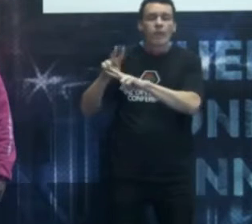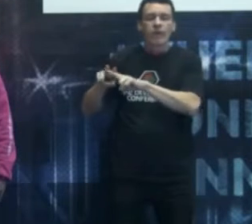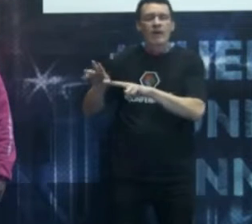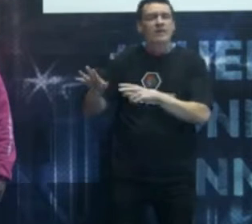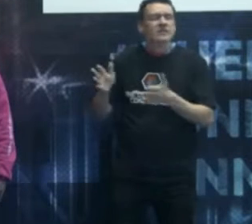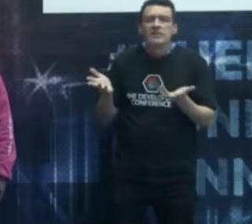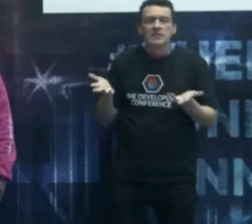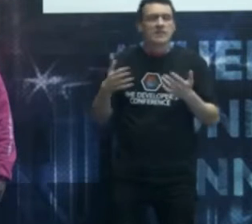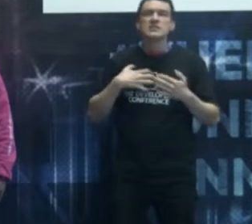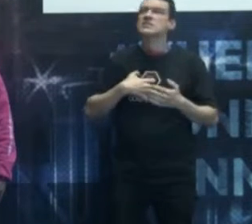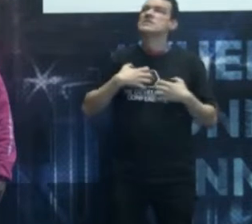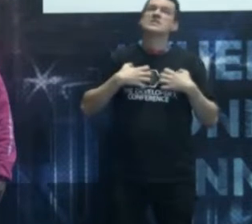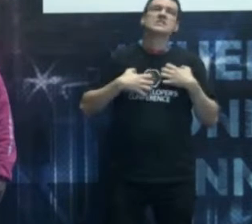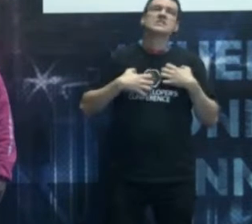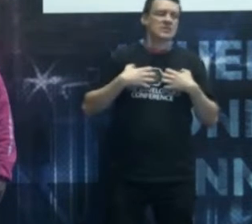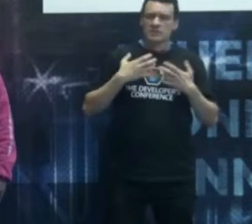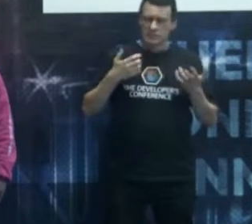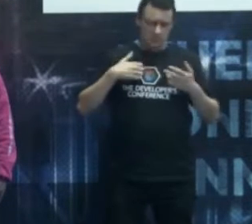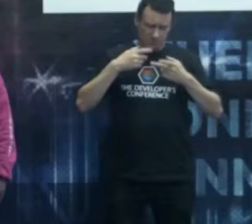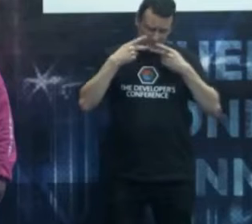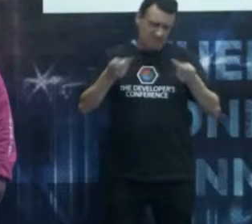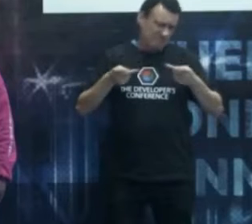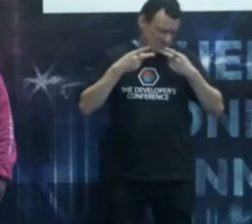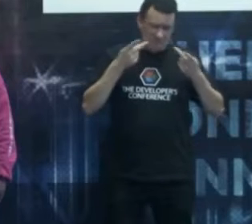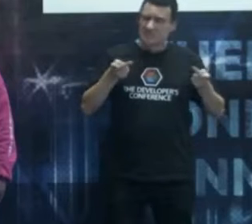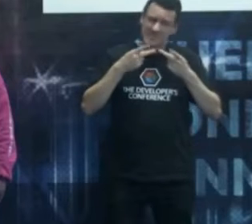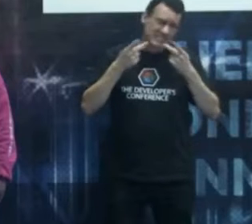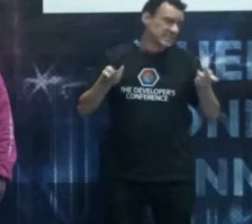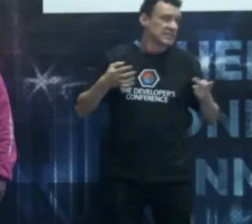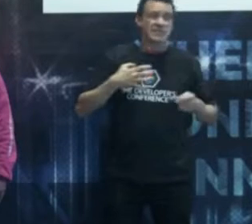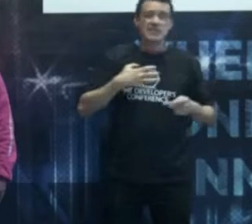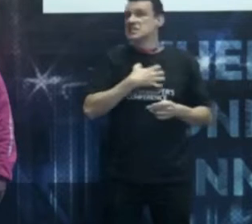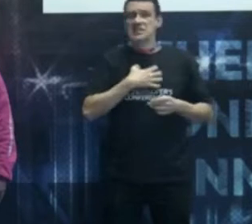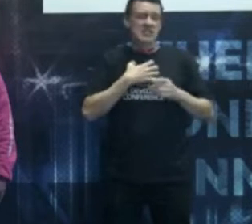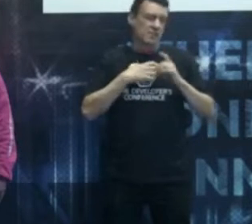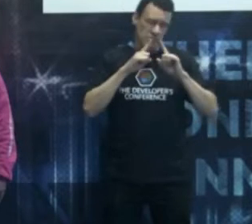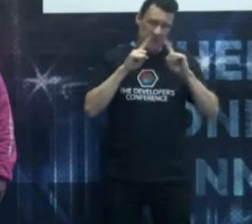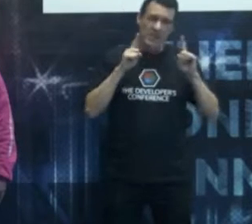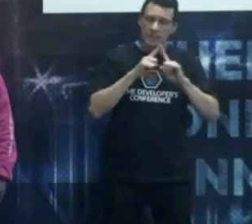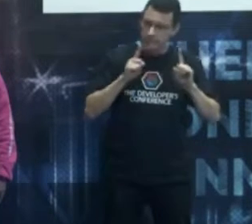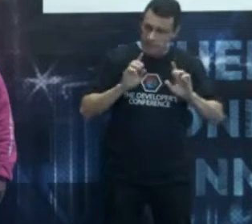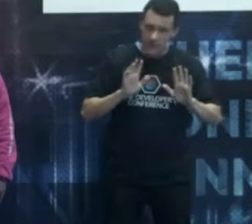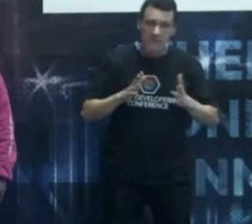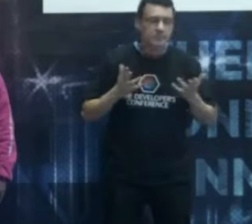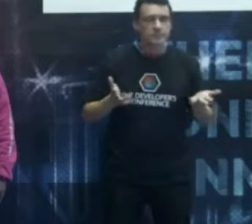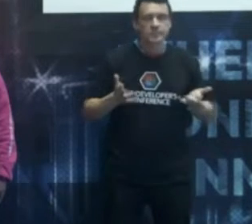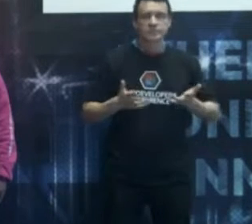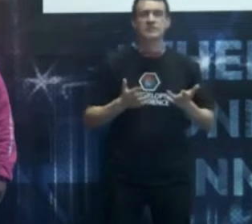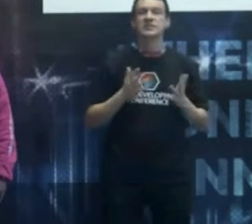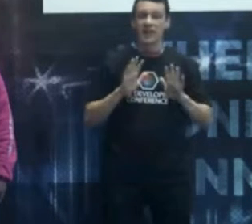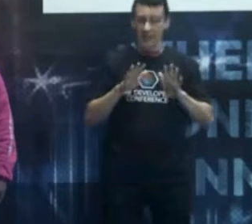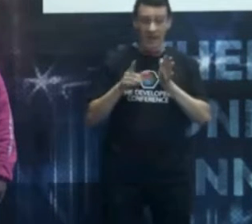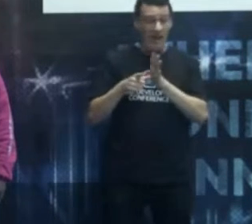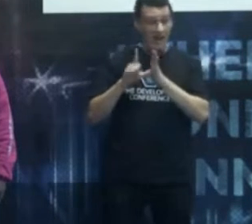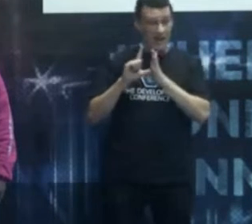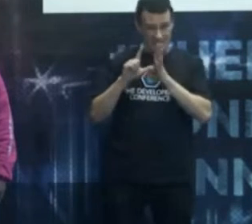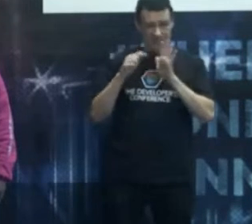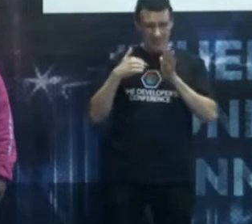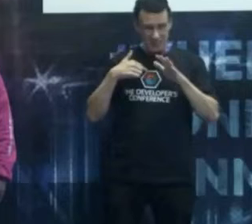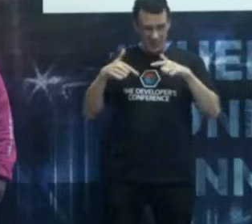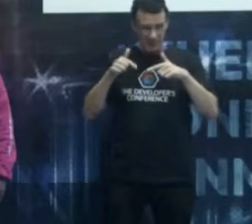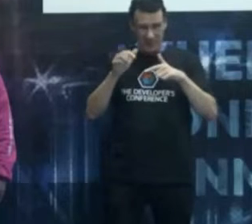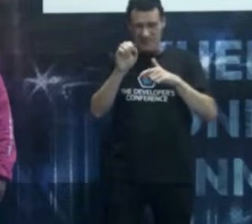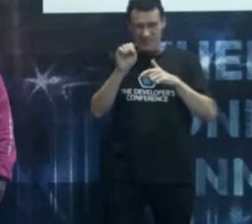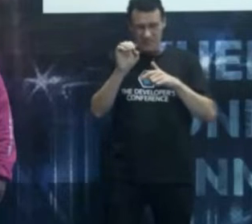falo isso aos quatro ventos, eu fui até, assim, a Paula, sem ser soft plan, eu fui atrás disso, porque eu falei, gente, isso não